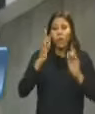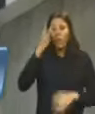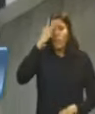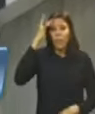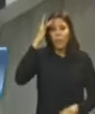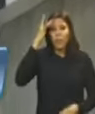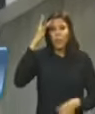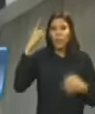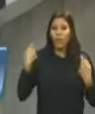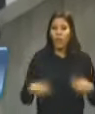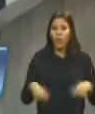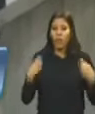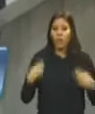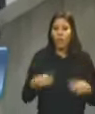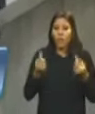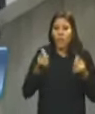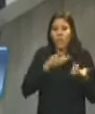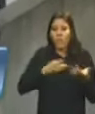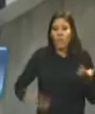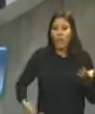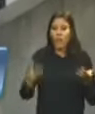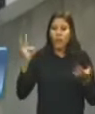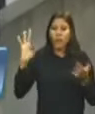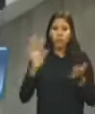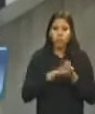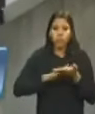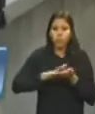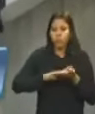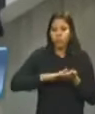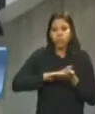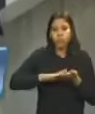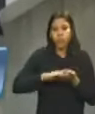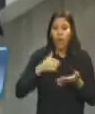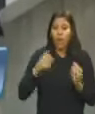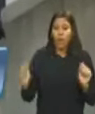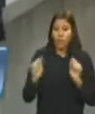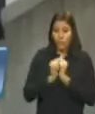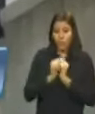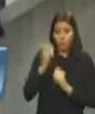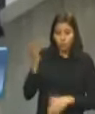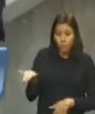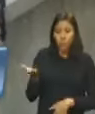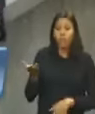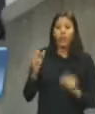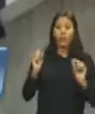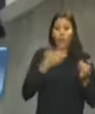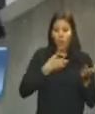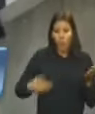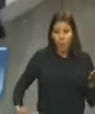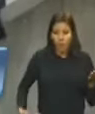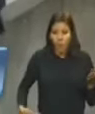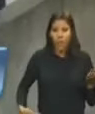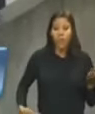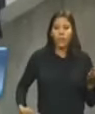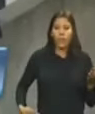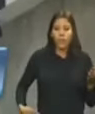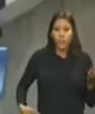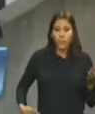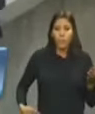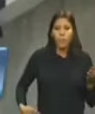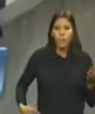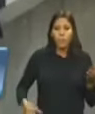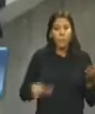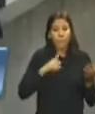com verba do governo federal, não tem. Então, eu clamei também, junto com Vossa Excelência, que o nosso, né, o governo que tem